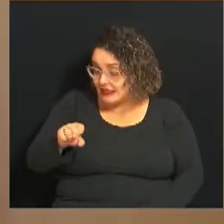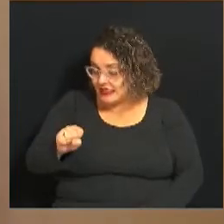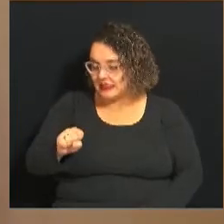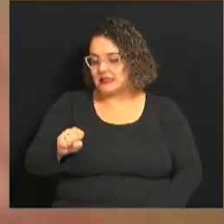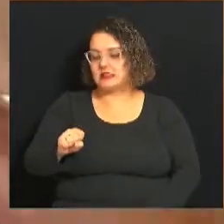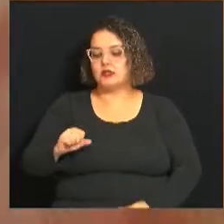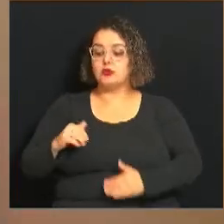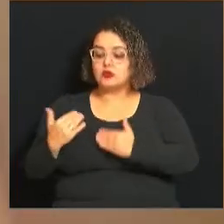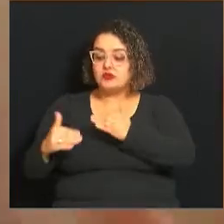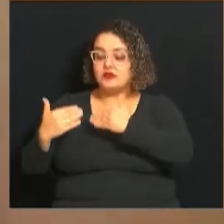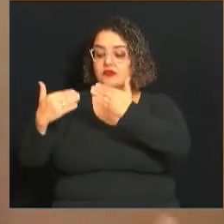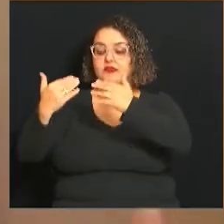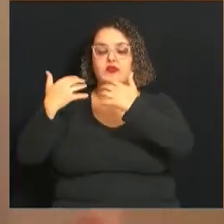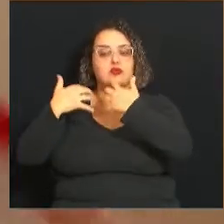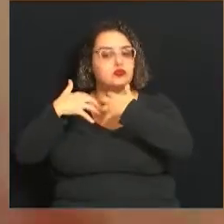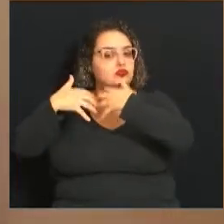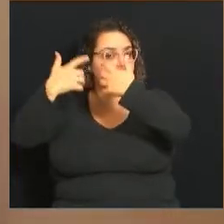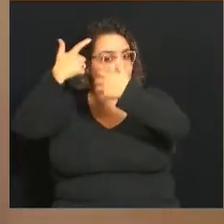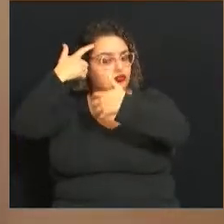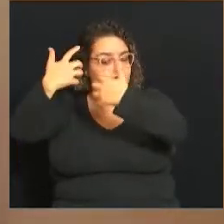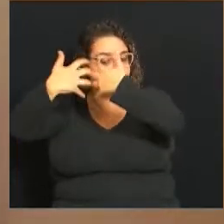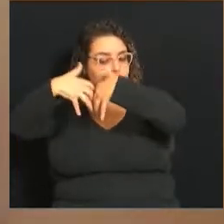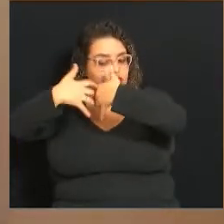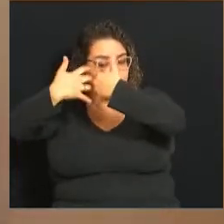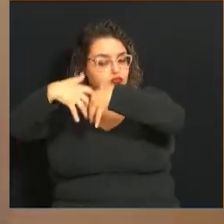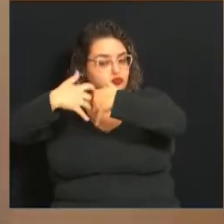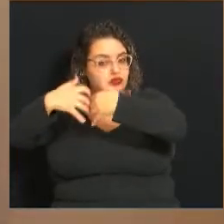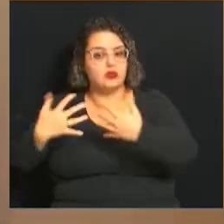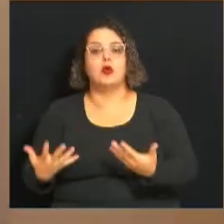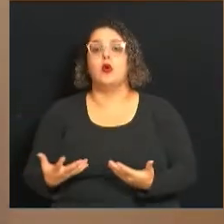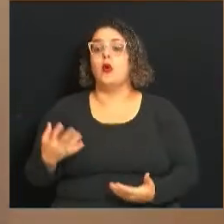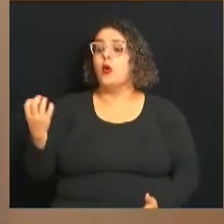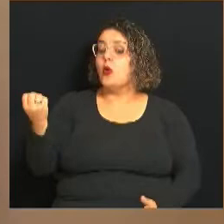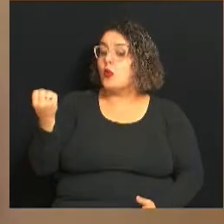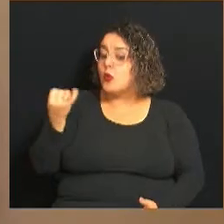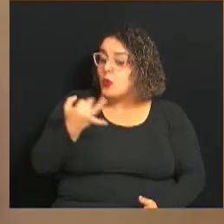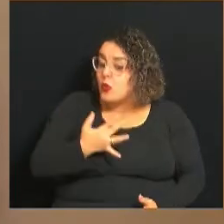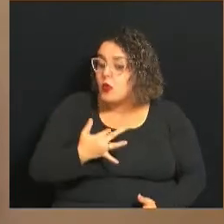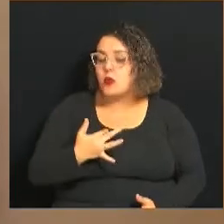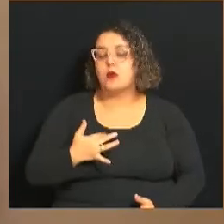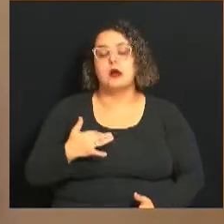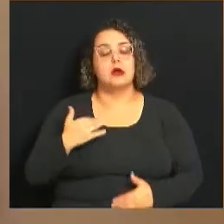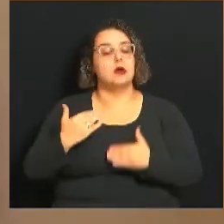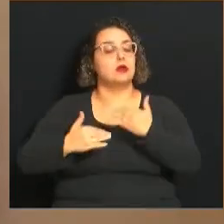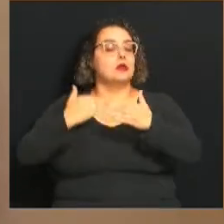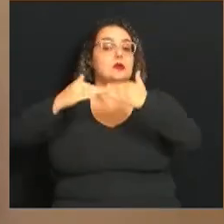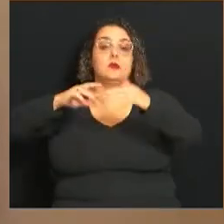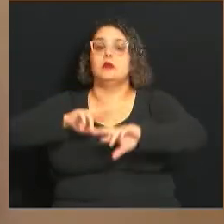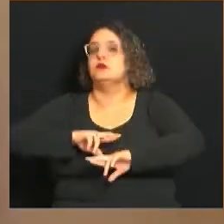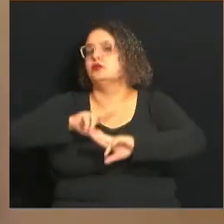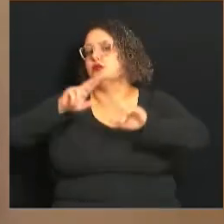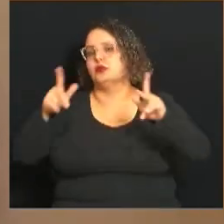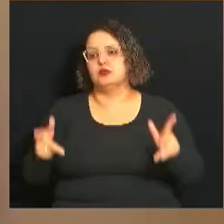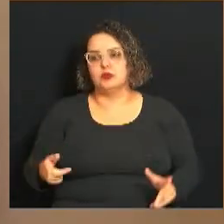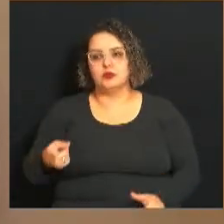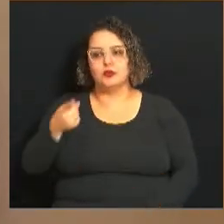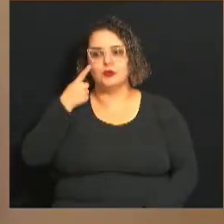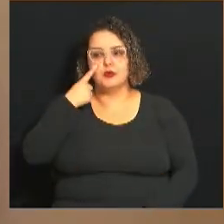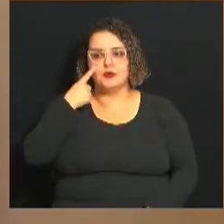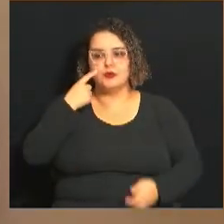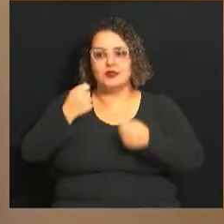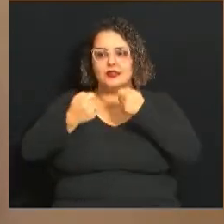em todas as áreas, em todas as funções, o quanto isso é um grande diferencial. Ao assistir a matéria, fiquei